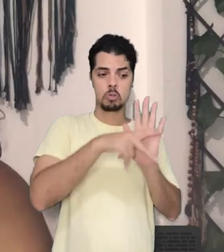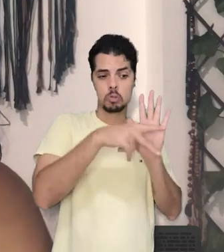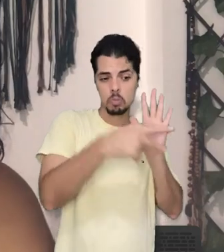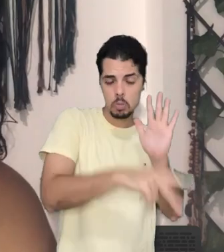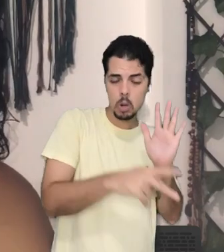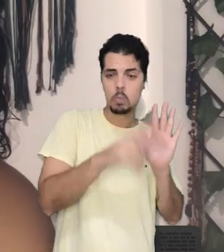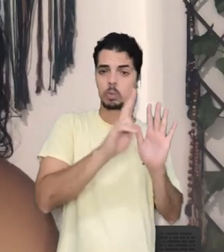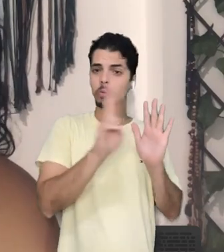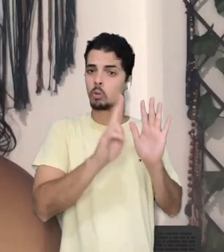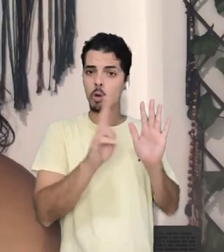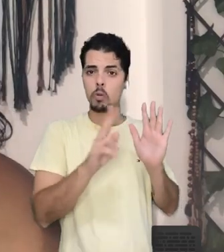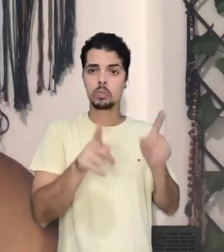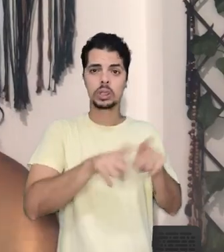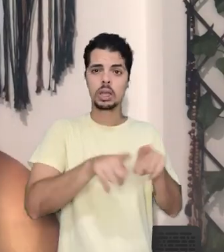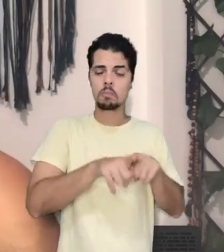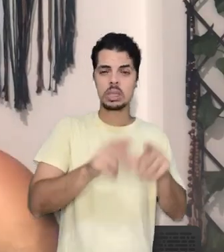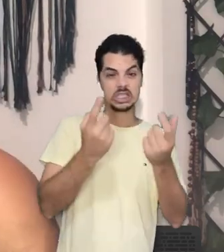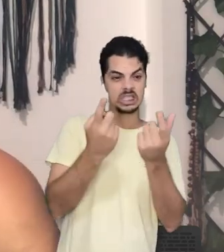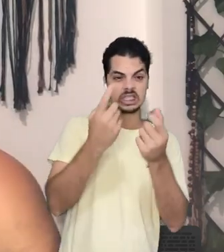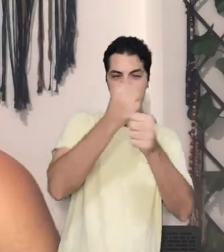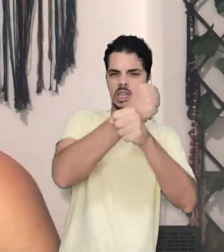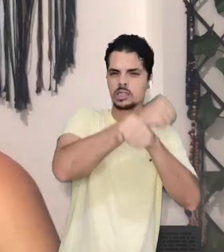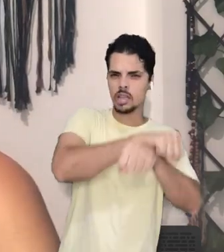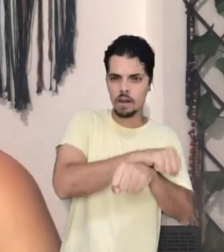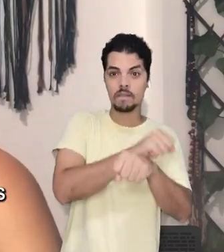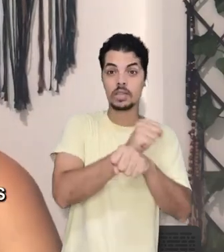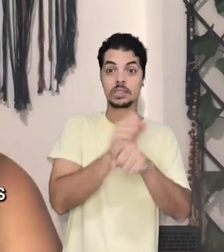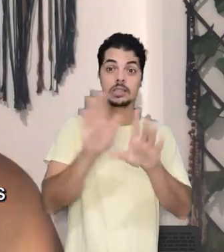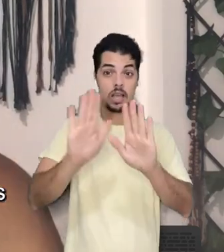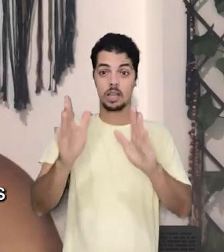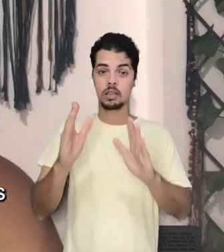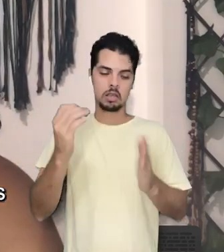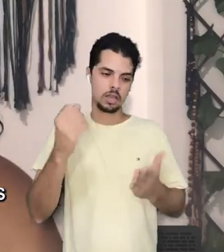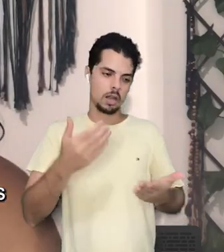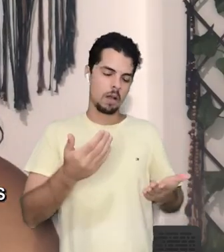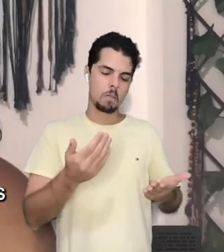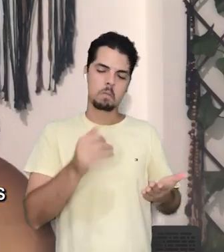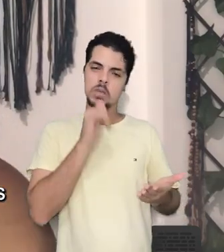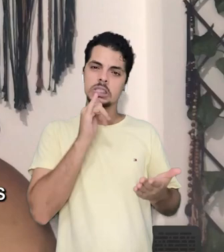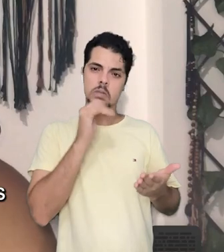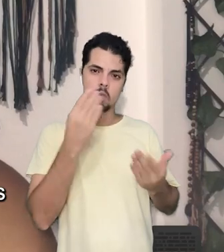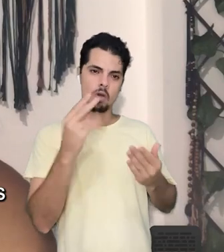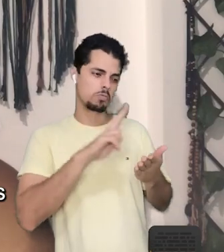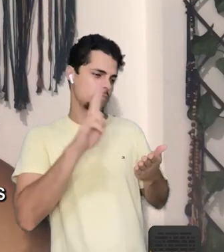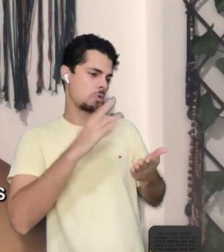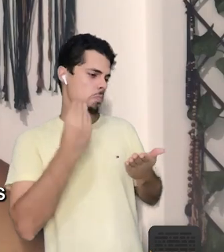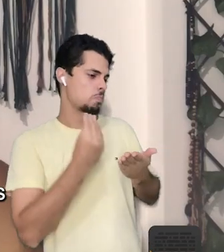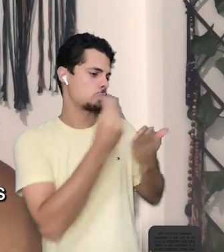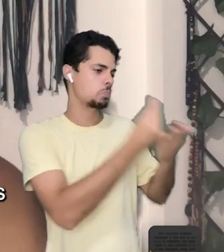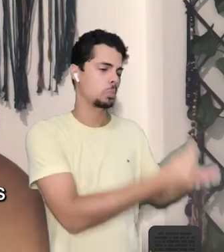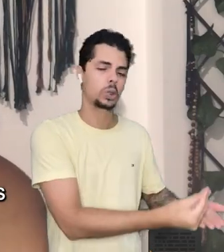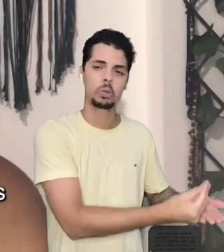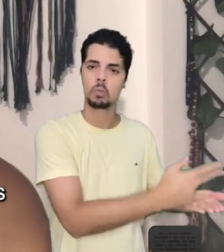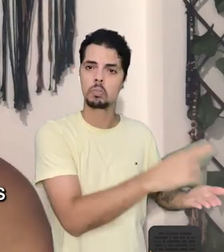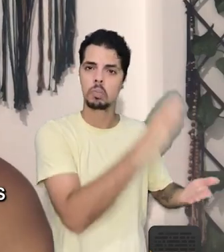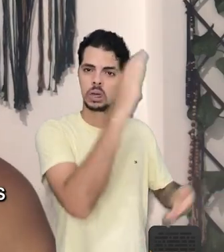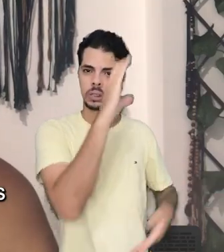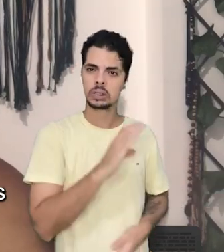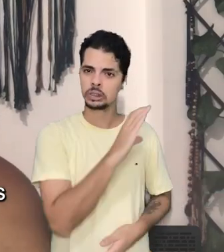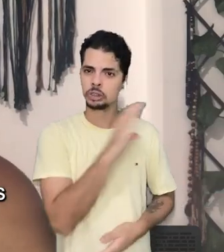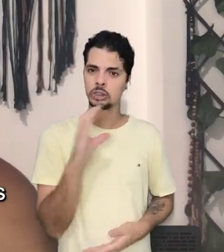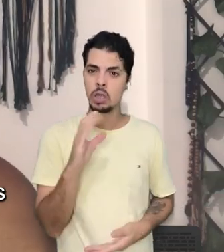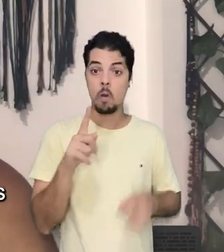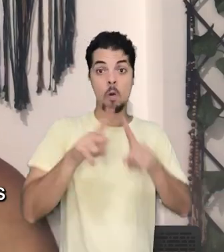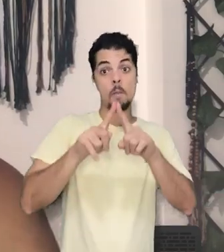nomes próprios, já que as pessoas escravizadas eram batizadas e recebiam nomes cristãos ao